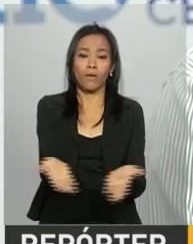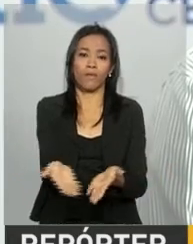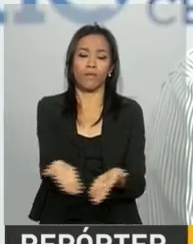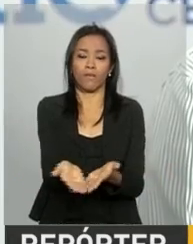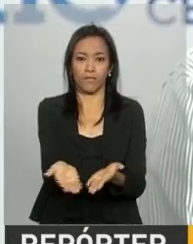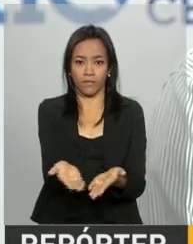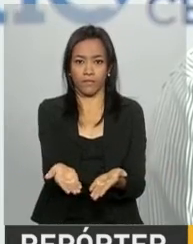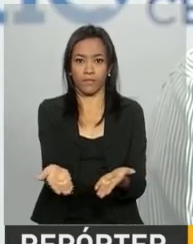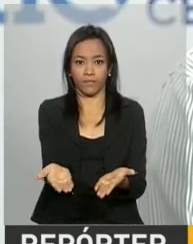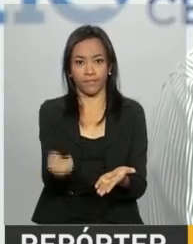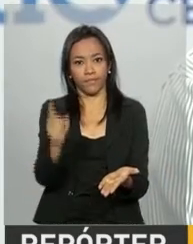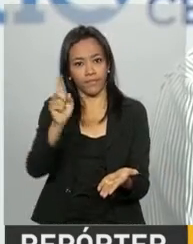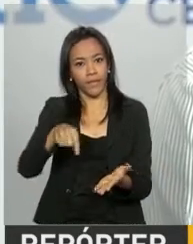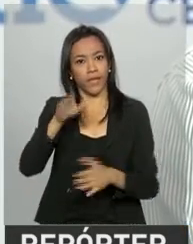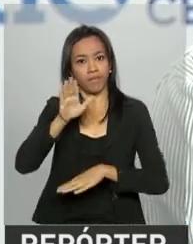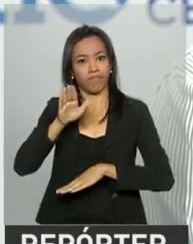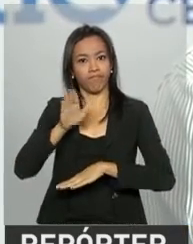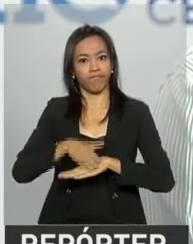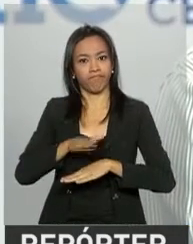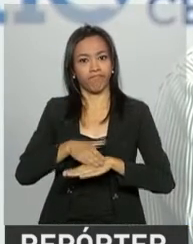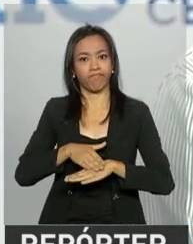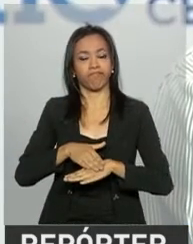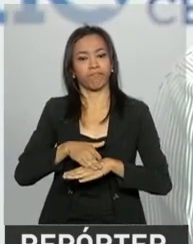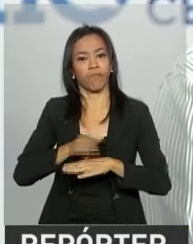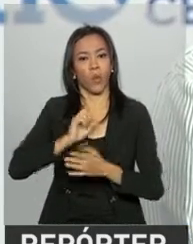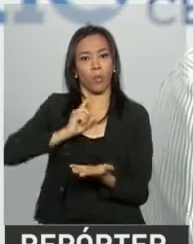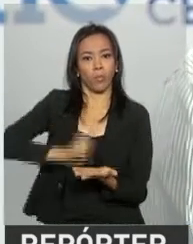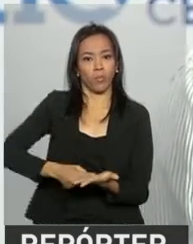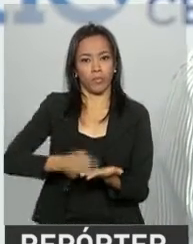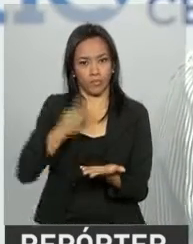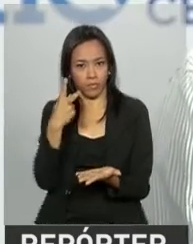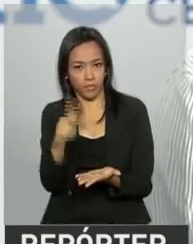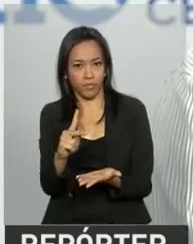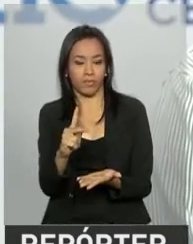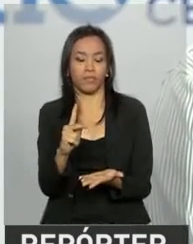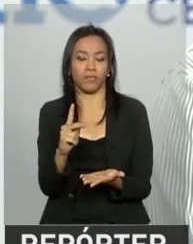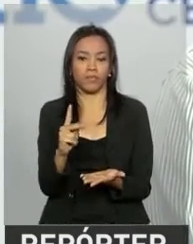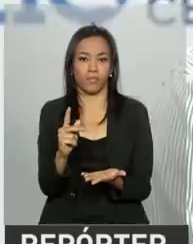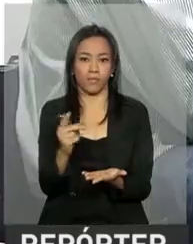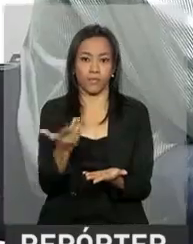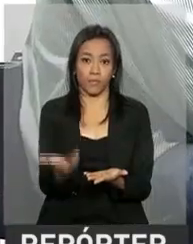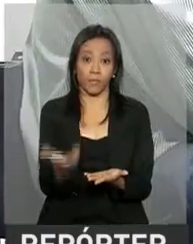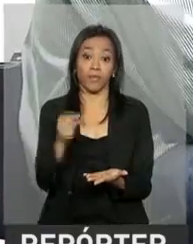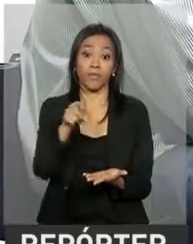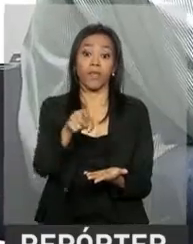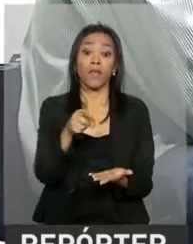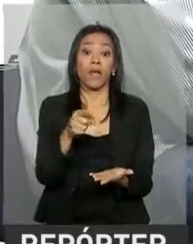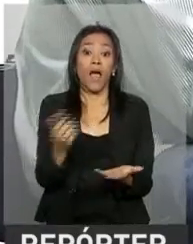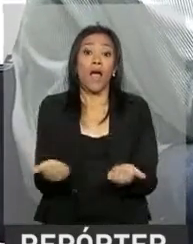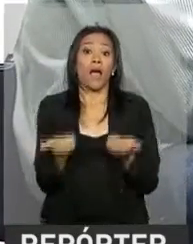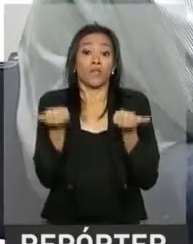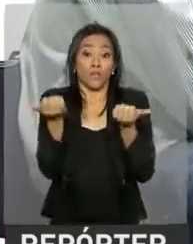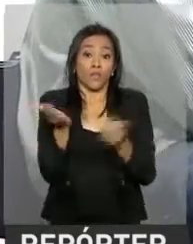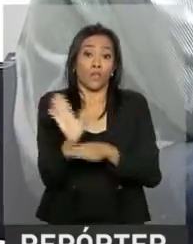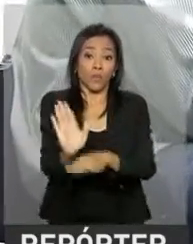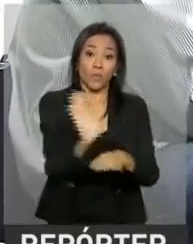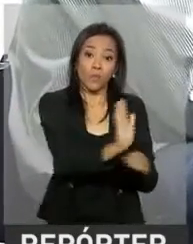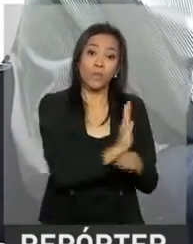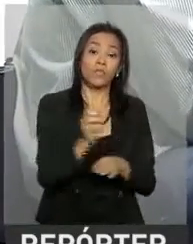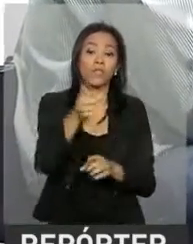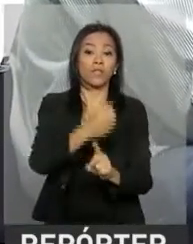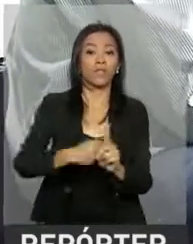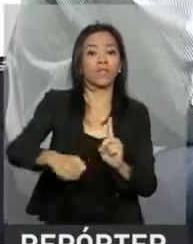da instituição é é gerar netter benefícios sociais e econômicos